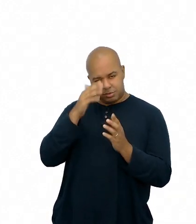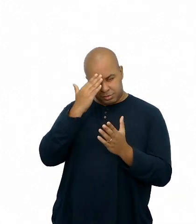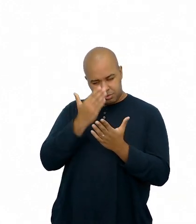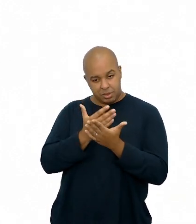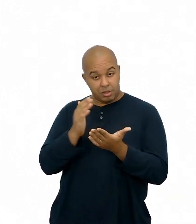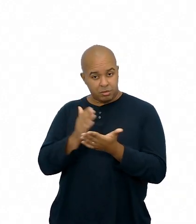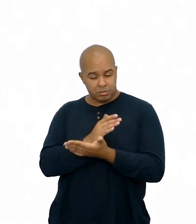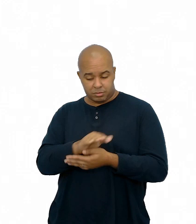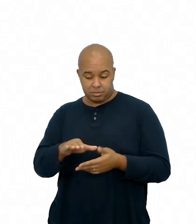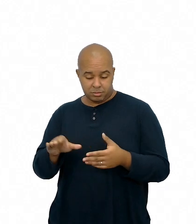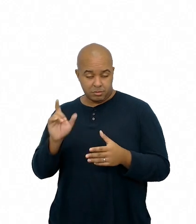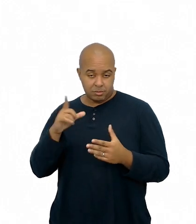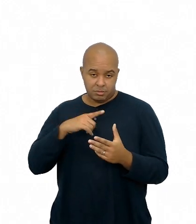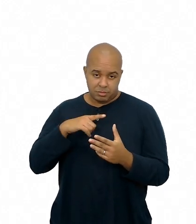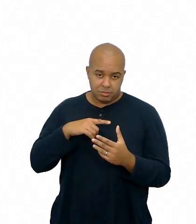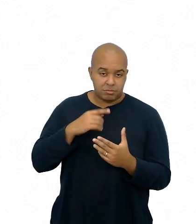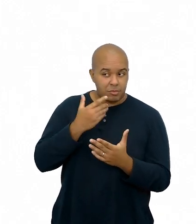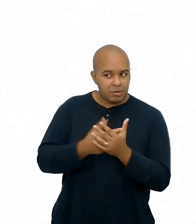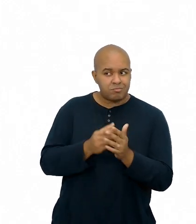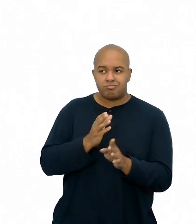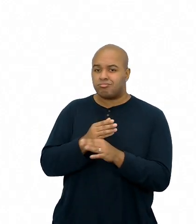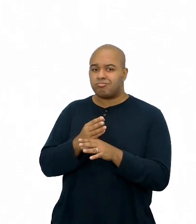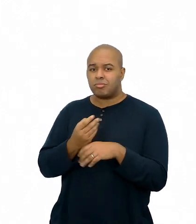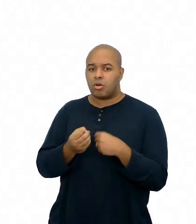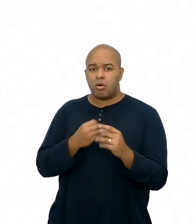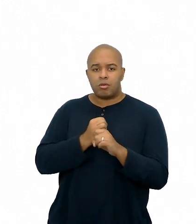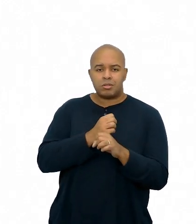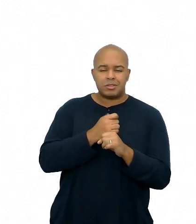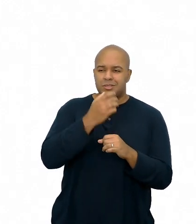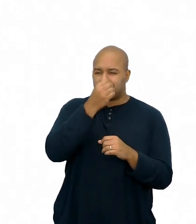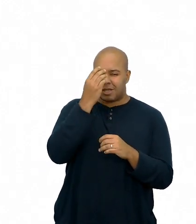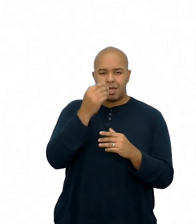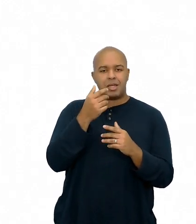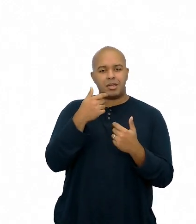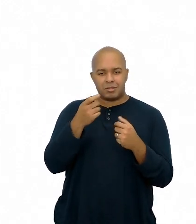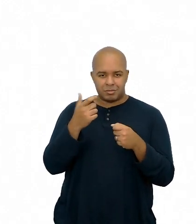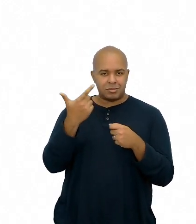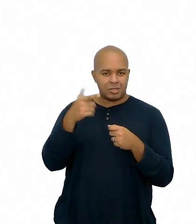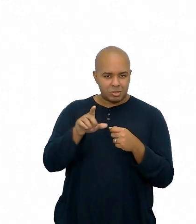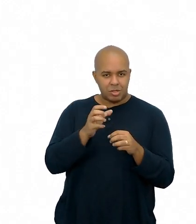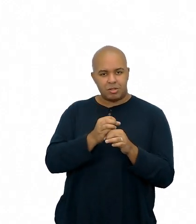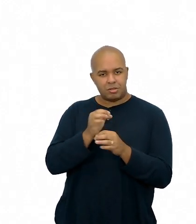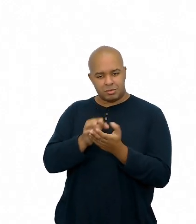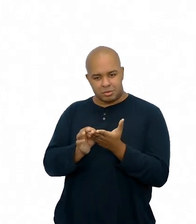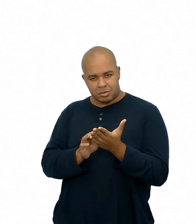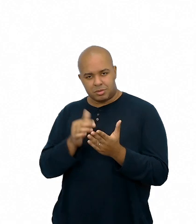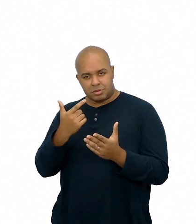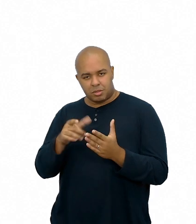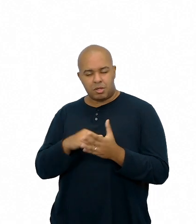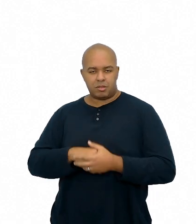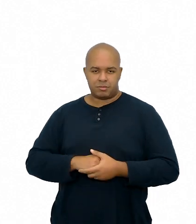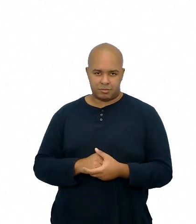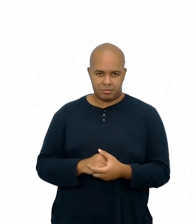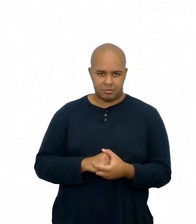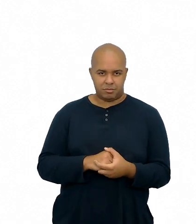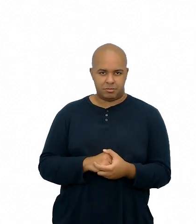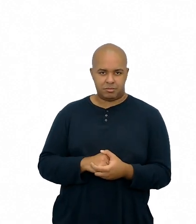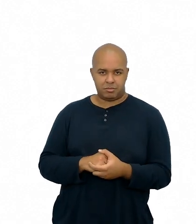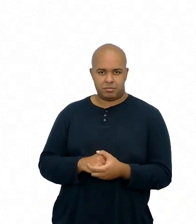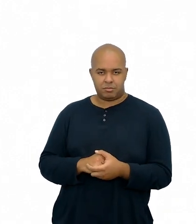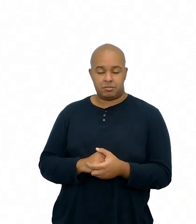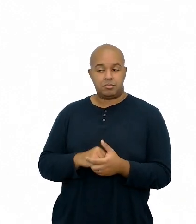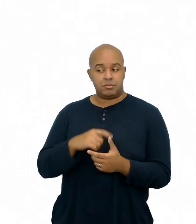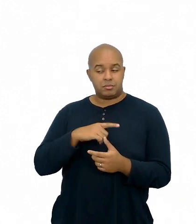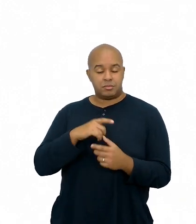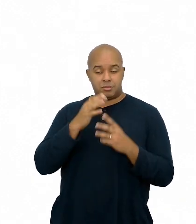crianças que vão se perder aí na contagem, né, e vai precisar do material manipulável, né,